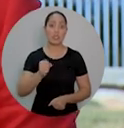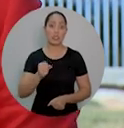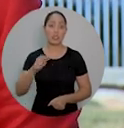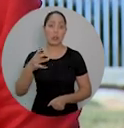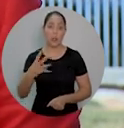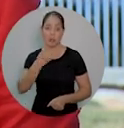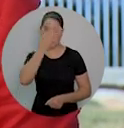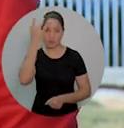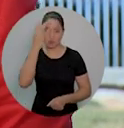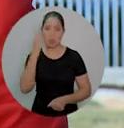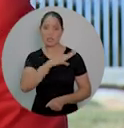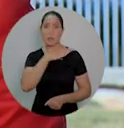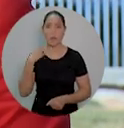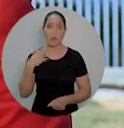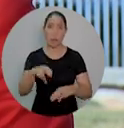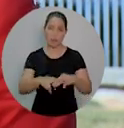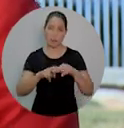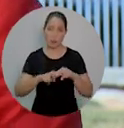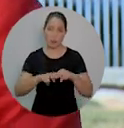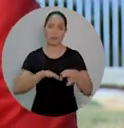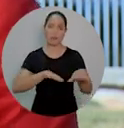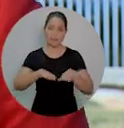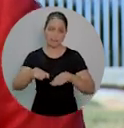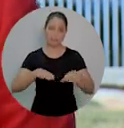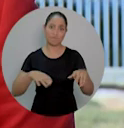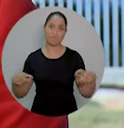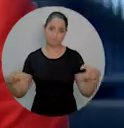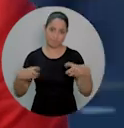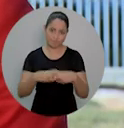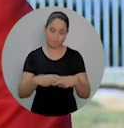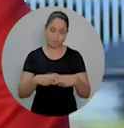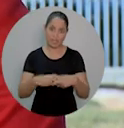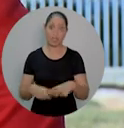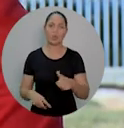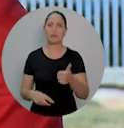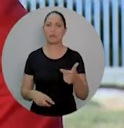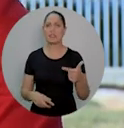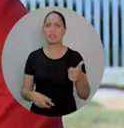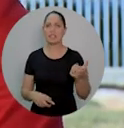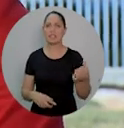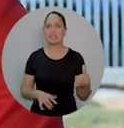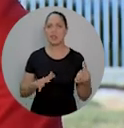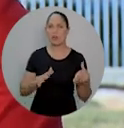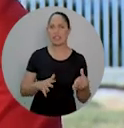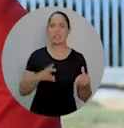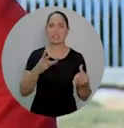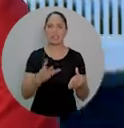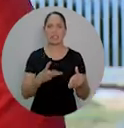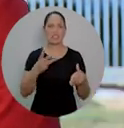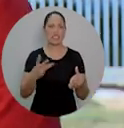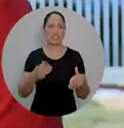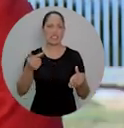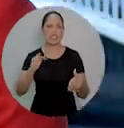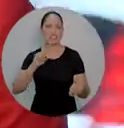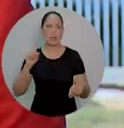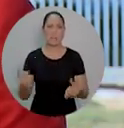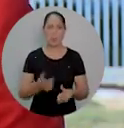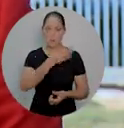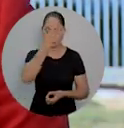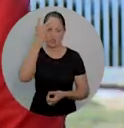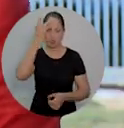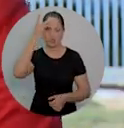35.374 pessoas morreram no trânsito brasileiro. Em 2016, foram registradas mais de 37 mil mortes, uma queda